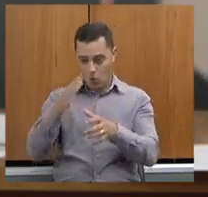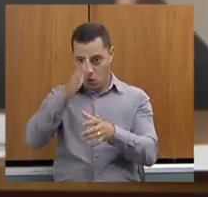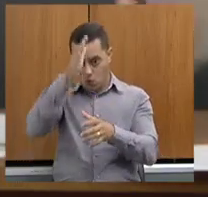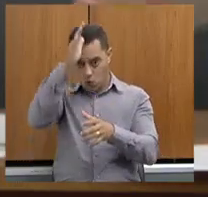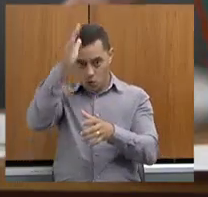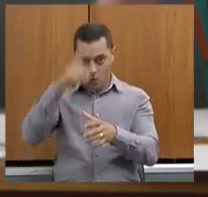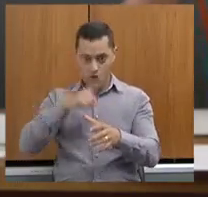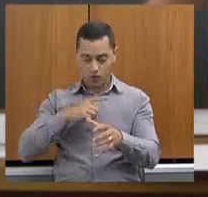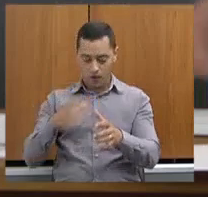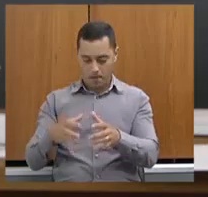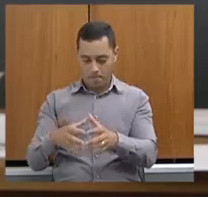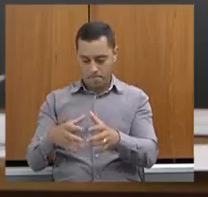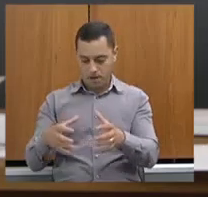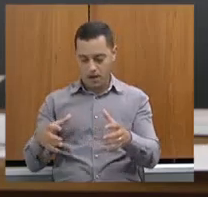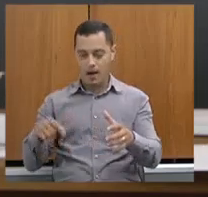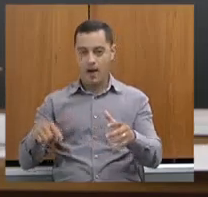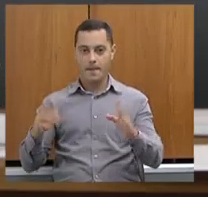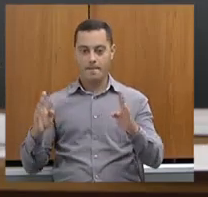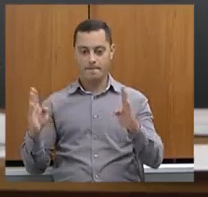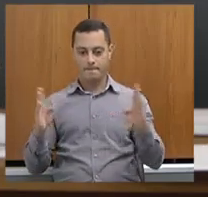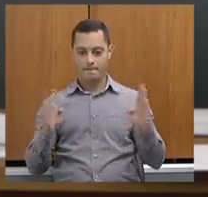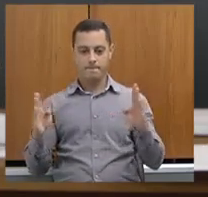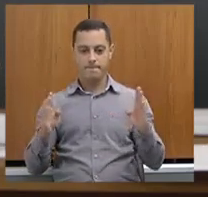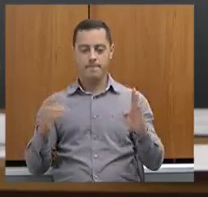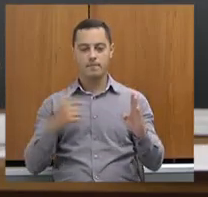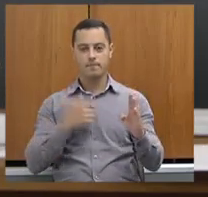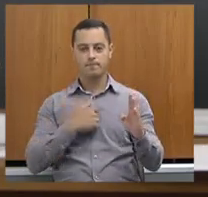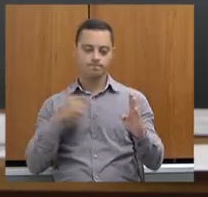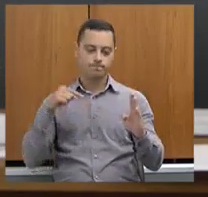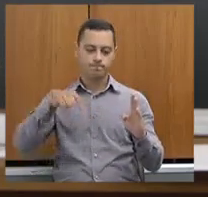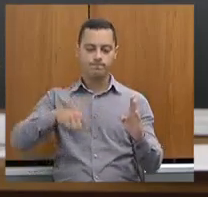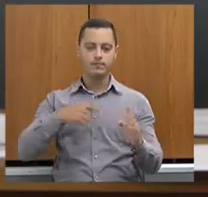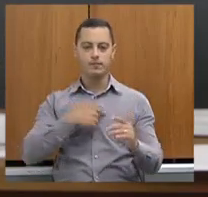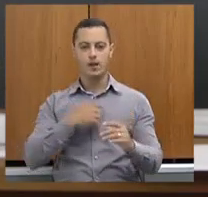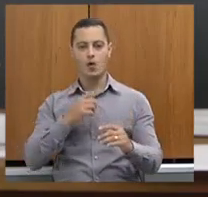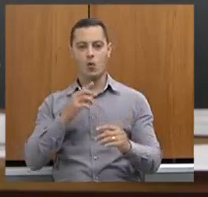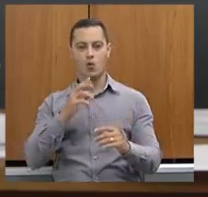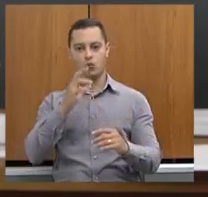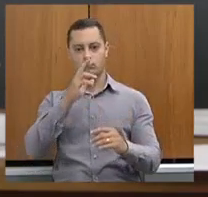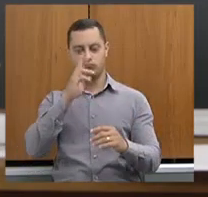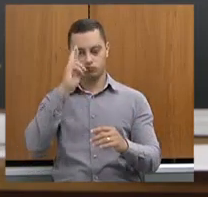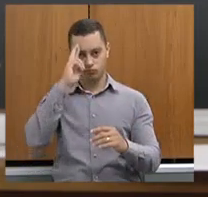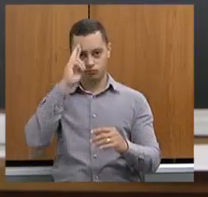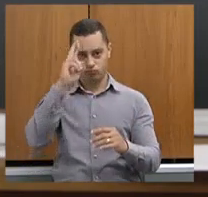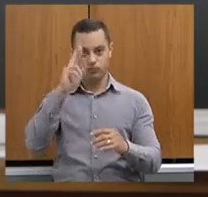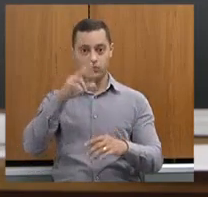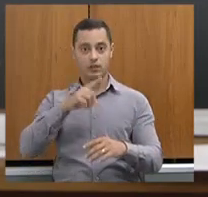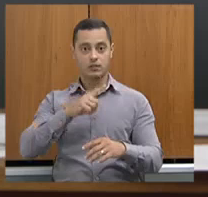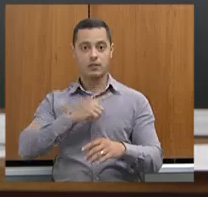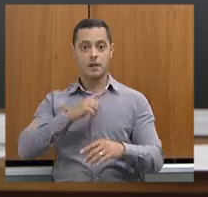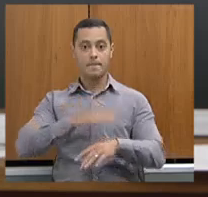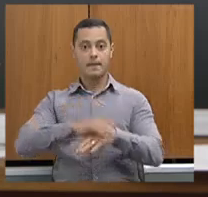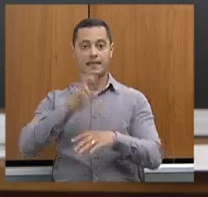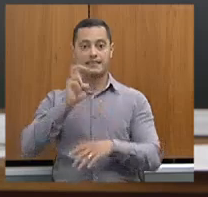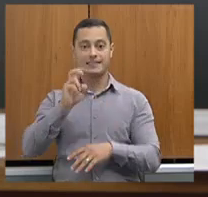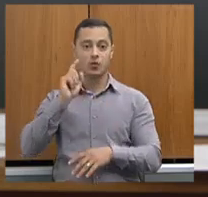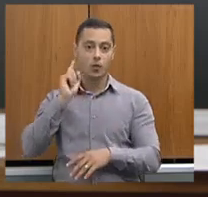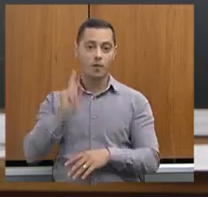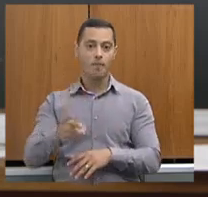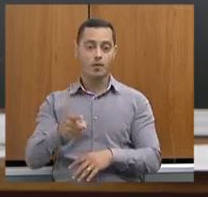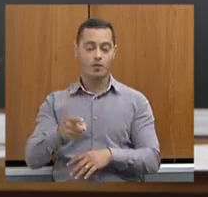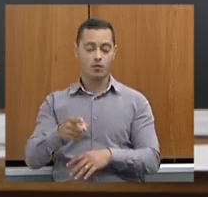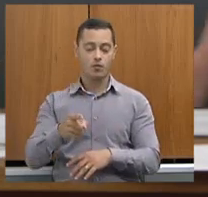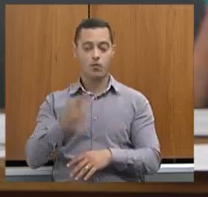durante esse período que eu tenho a honra de estar comandando os mais de 5.800 homens e mulheres da nossa